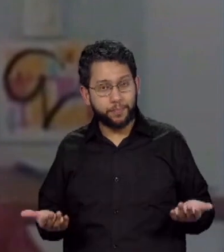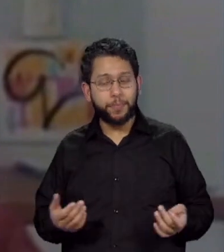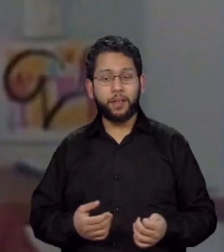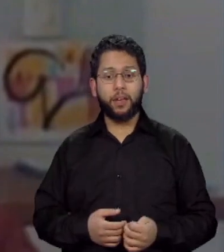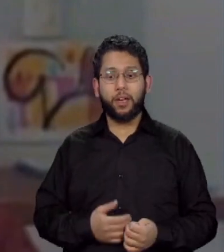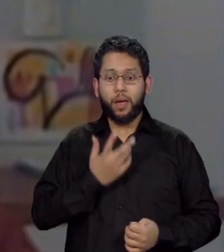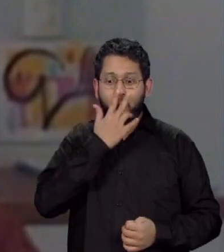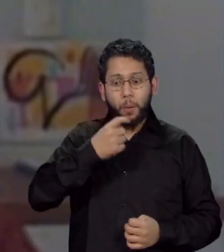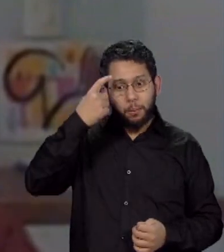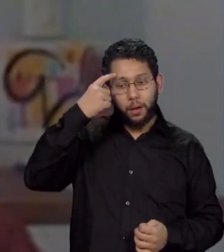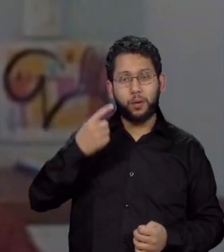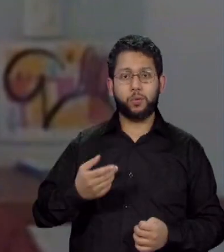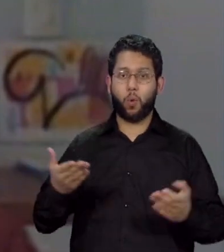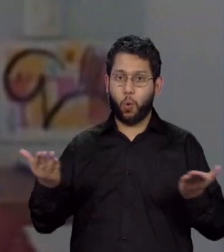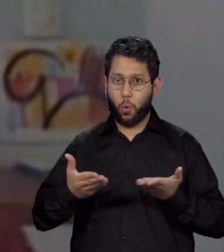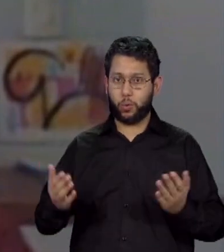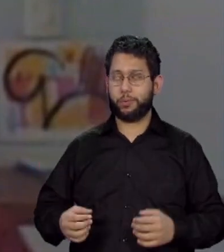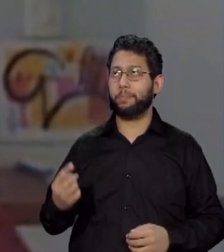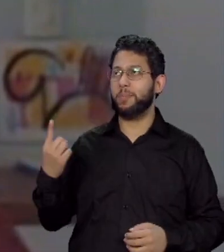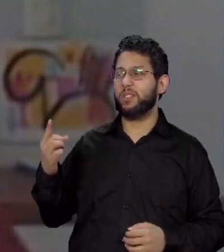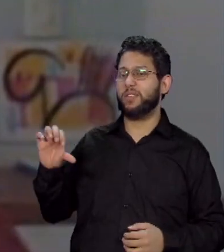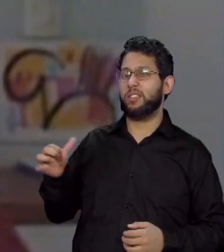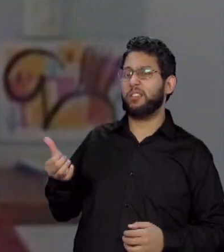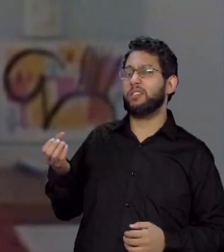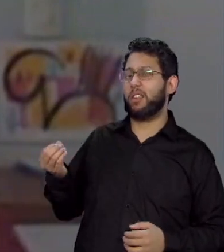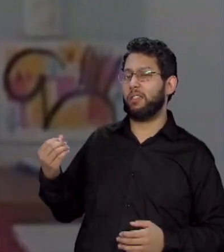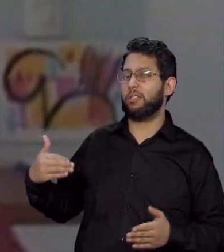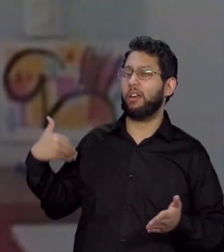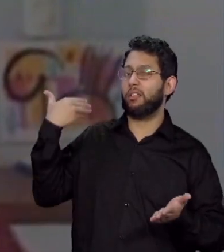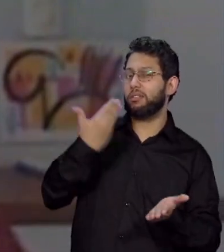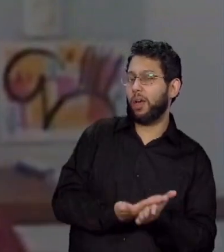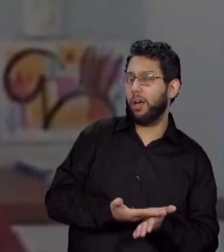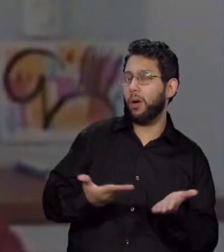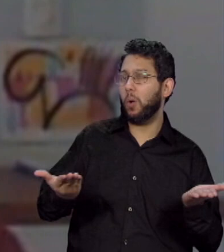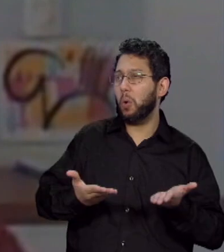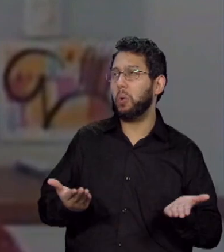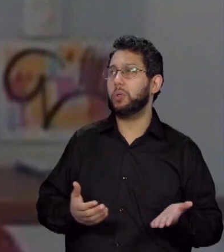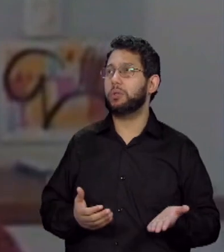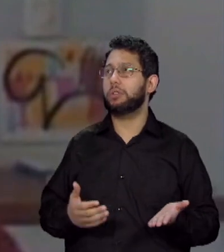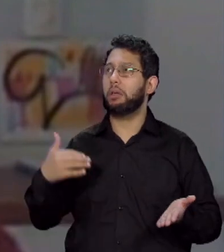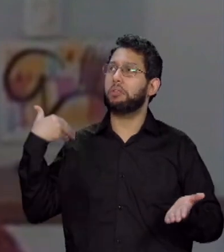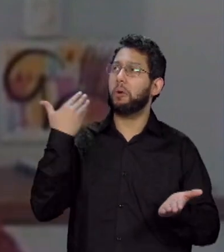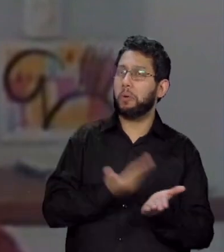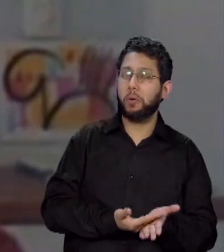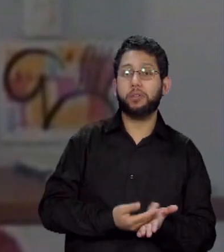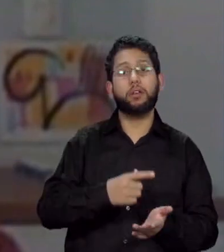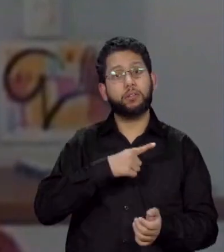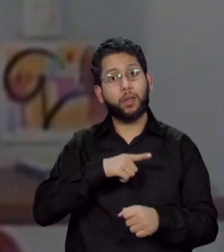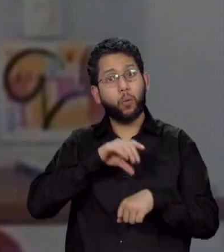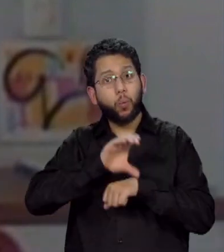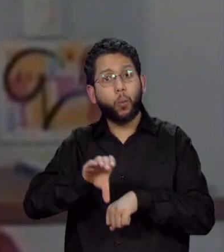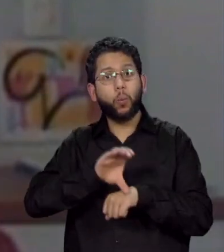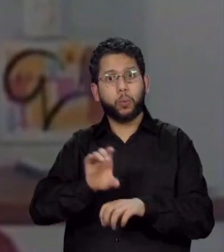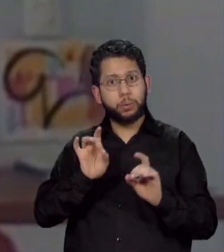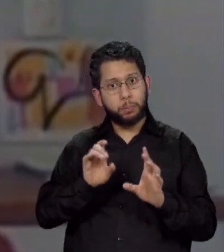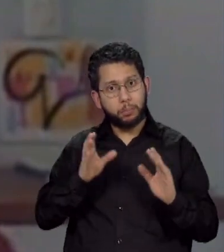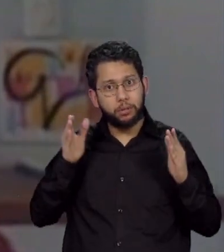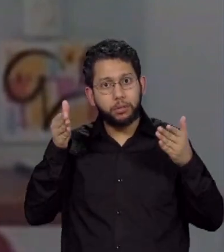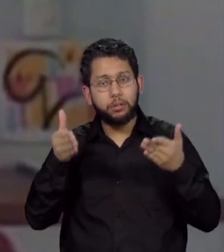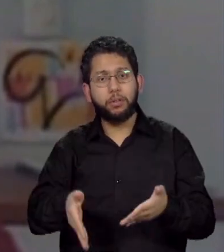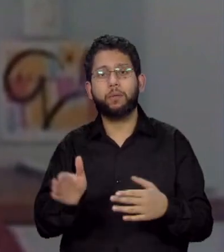que hoje, né, desde a década de 60, do meio da década de 60, a gente tem cursos específicos para o cinema